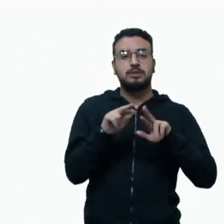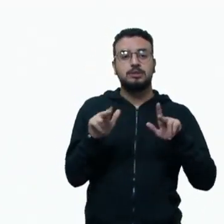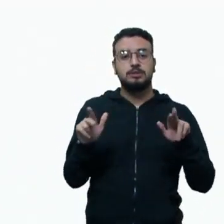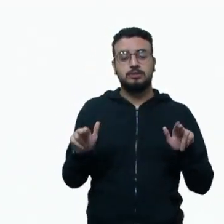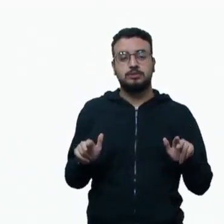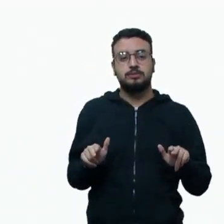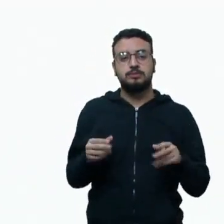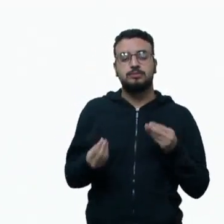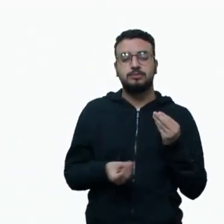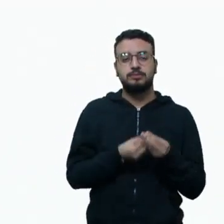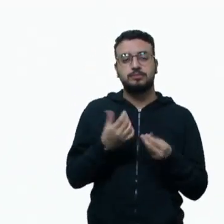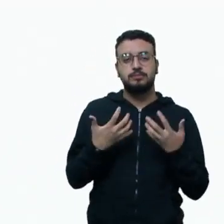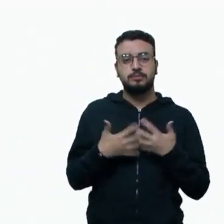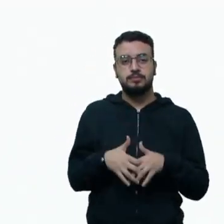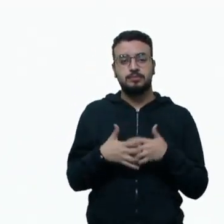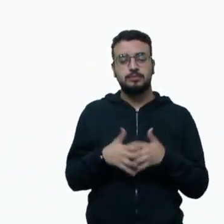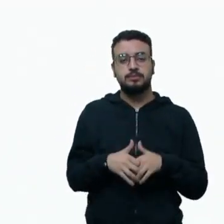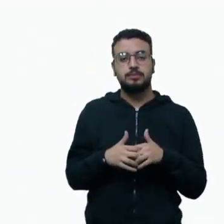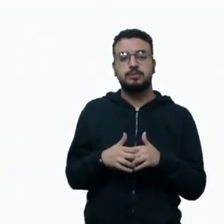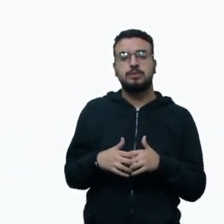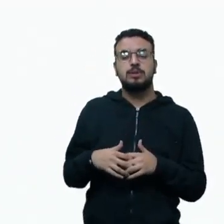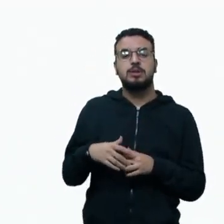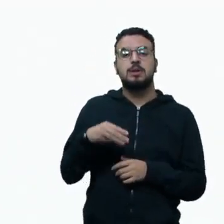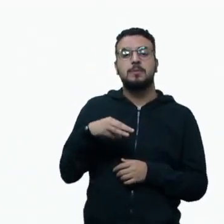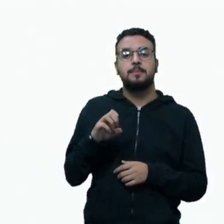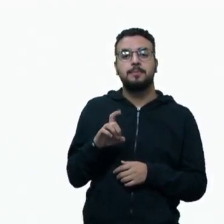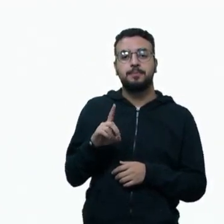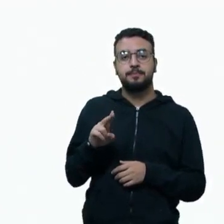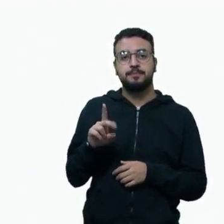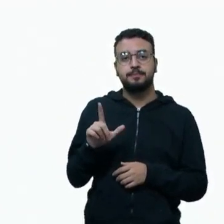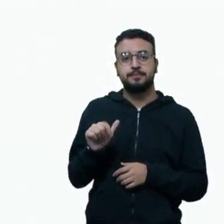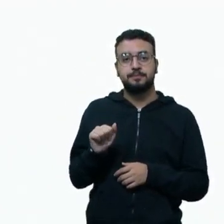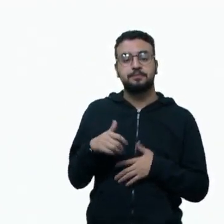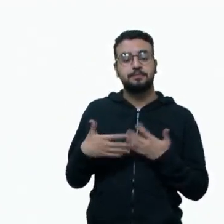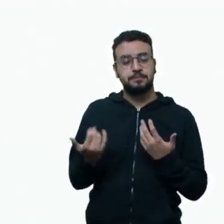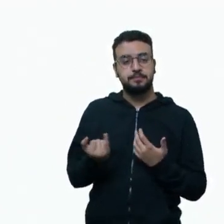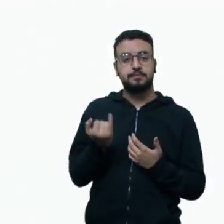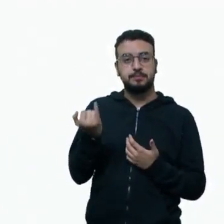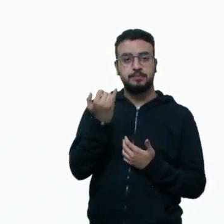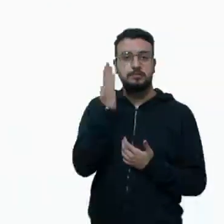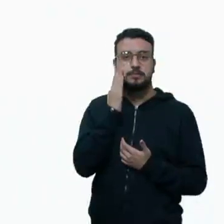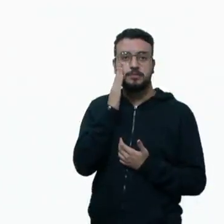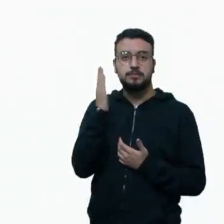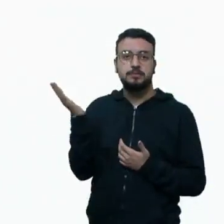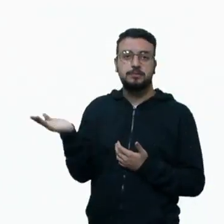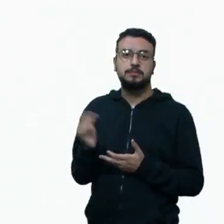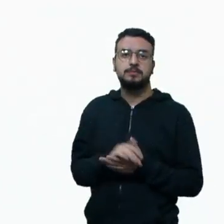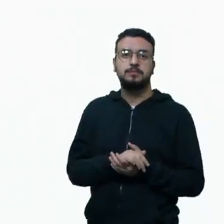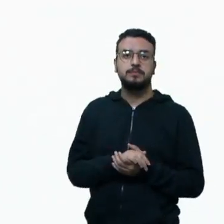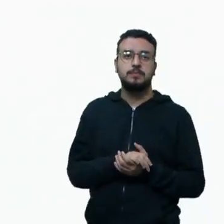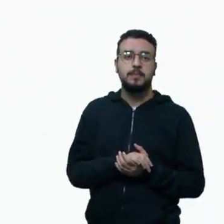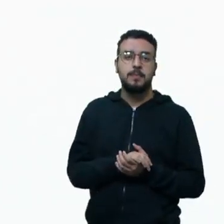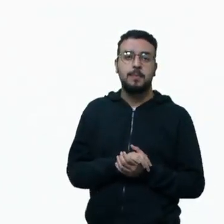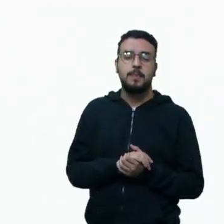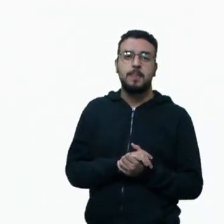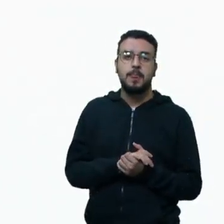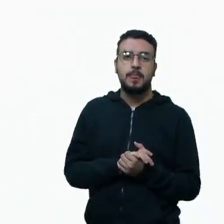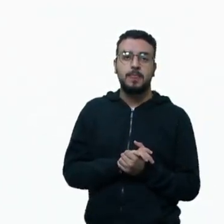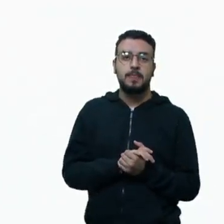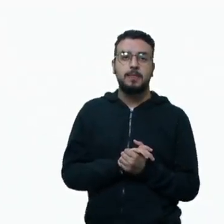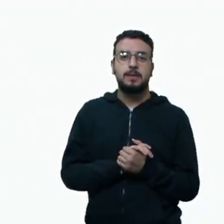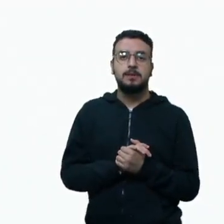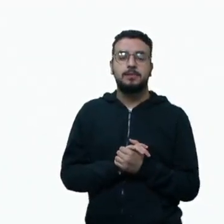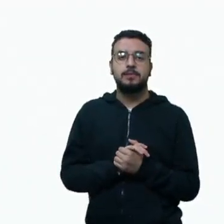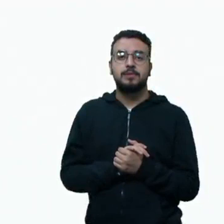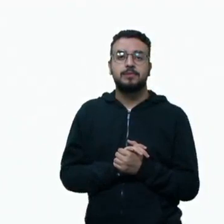cortes como que funciona a medula espinhal. Então é muito importante isso aí, tá? Bom,